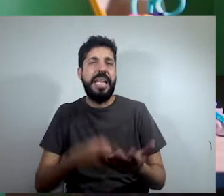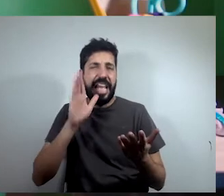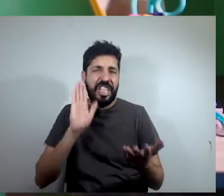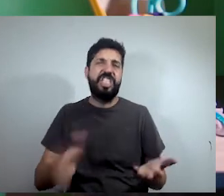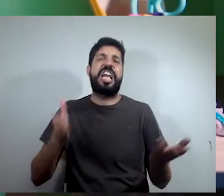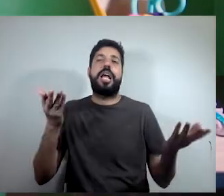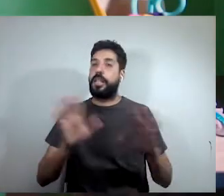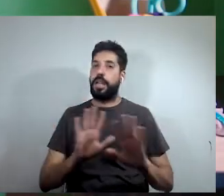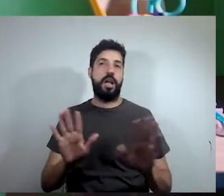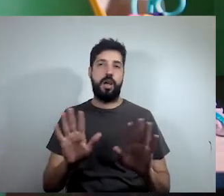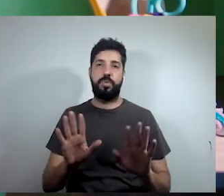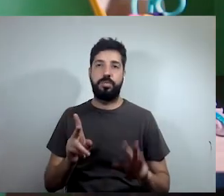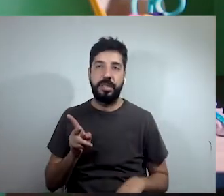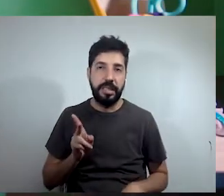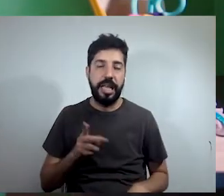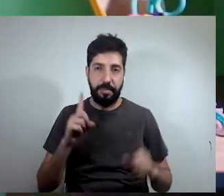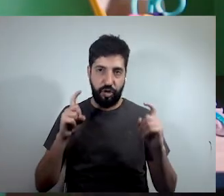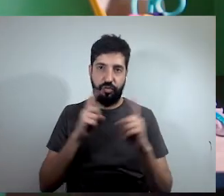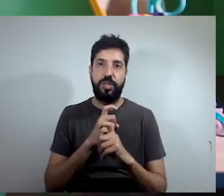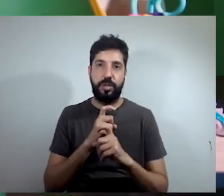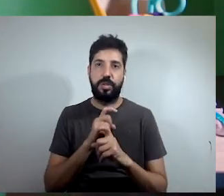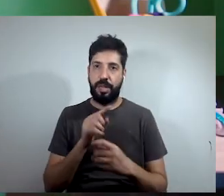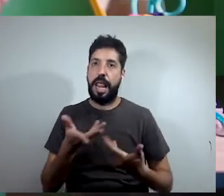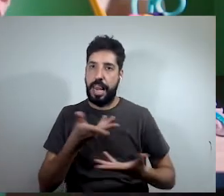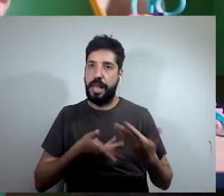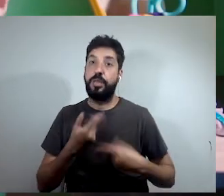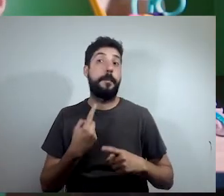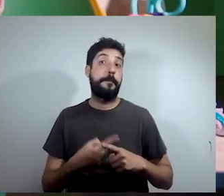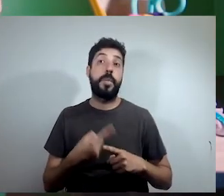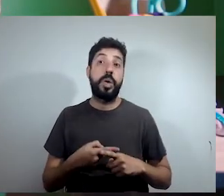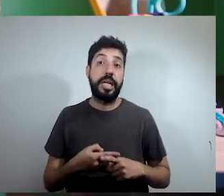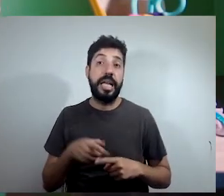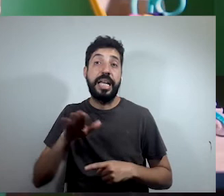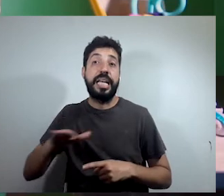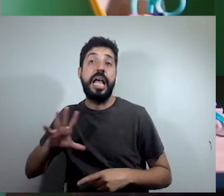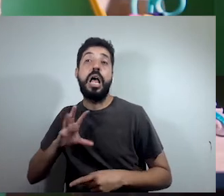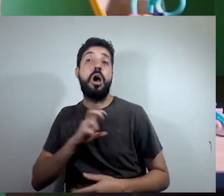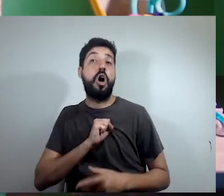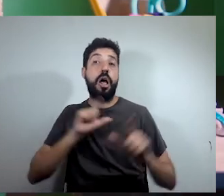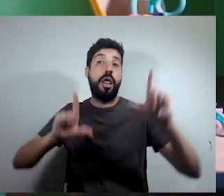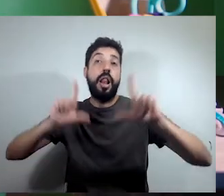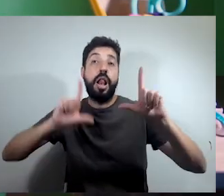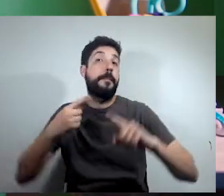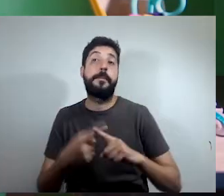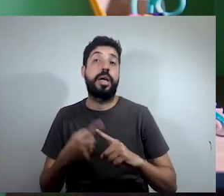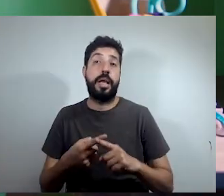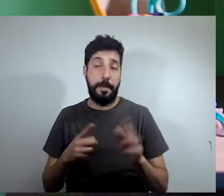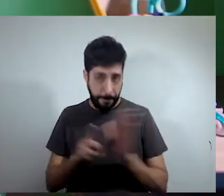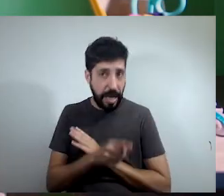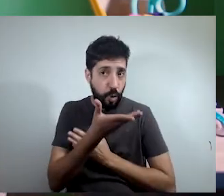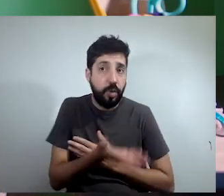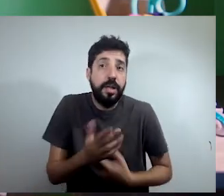você, não, é sempre difícil essa relação. Por que a criança gosta tanto da tela? Pergunta pra